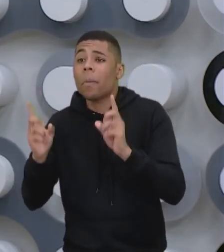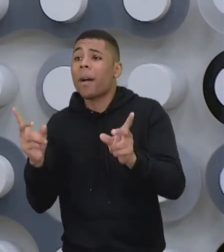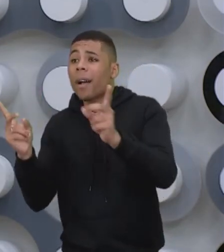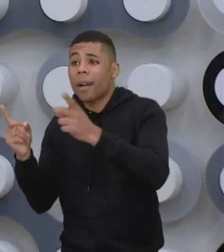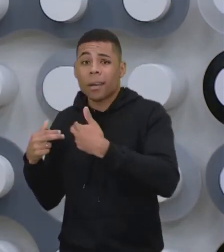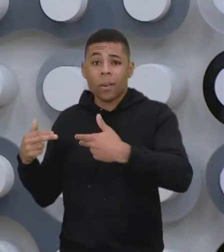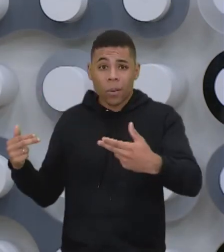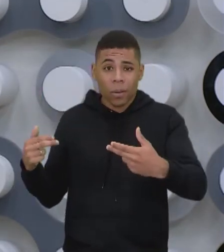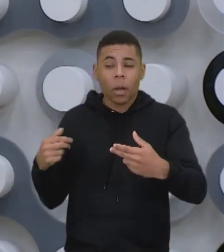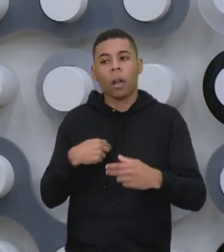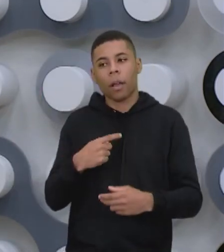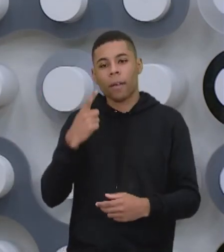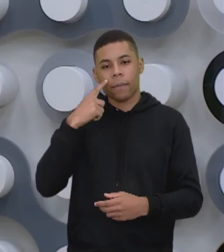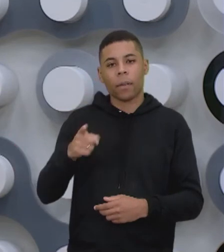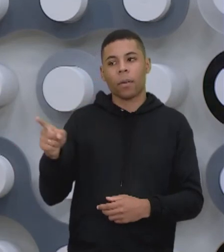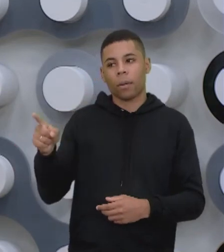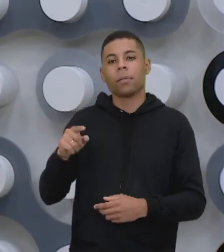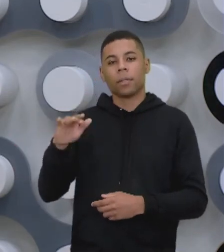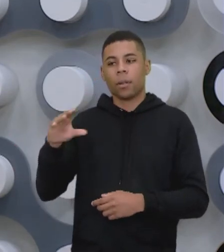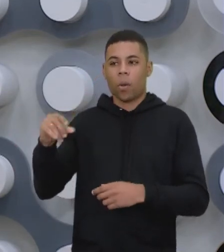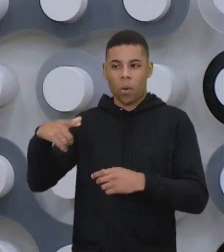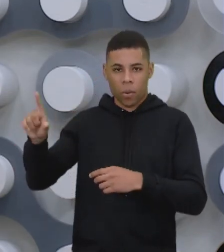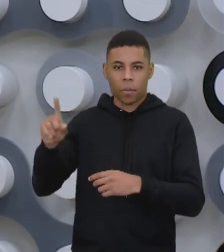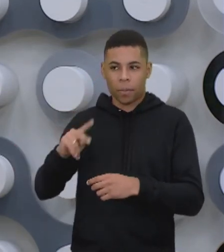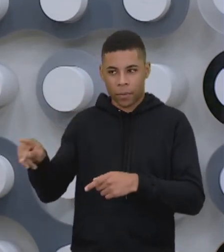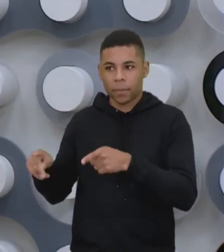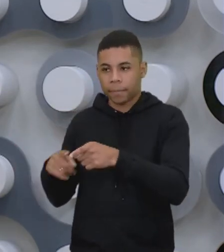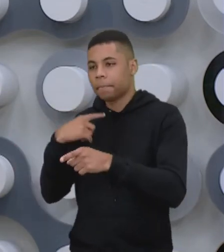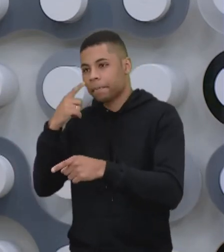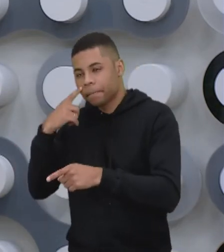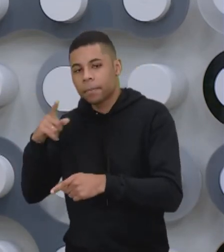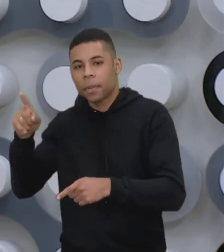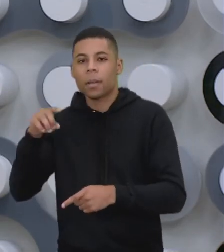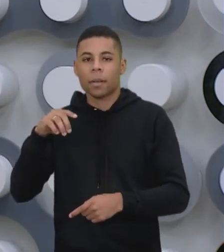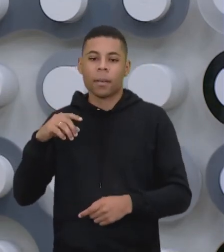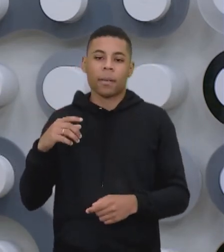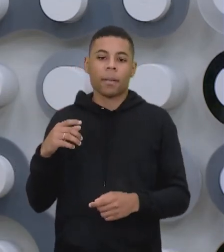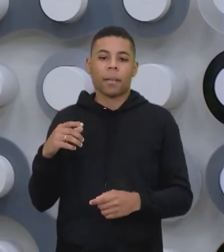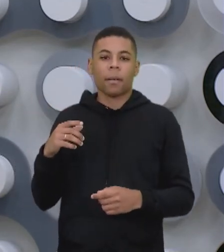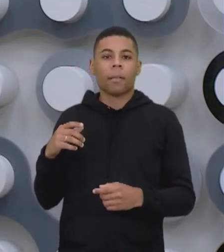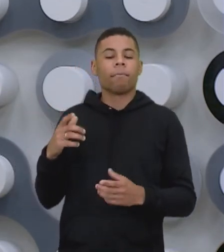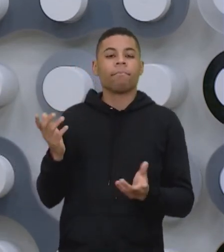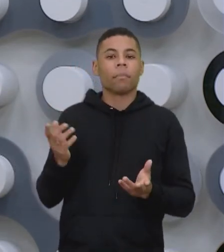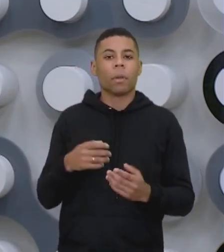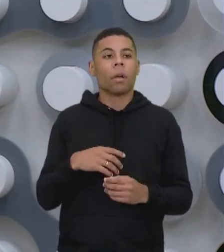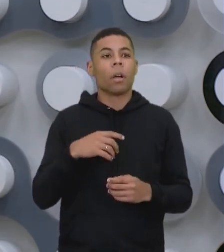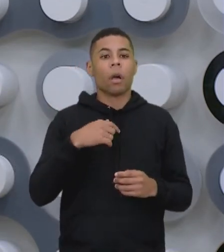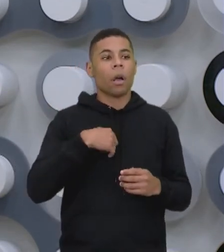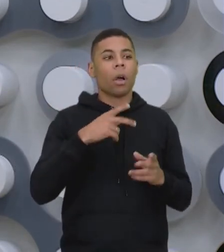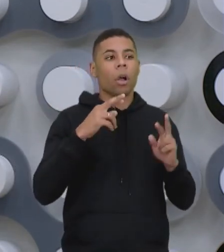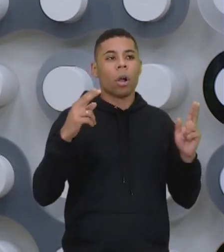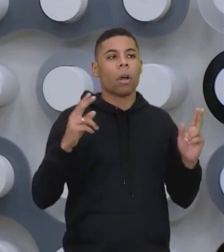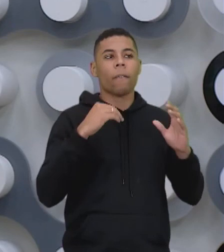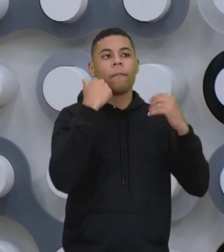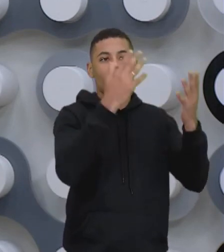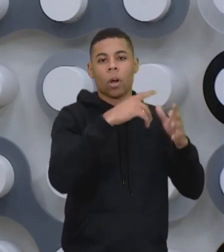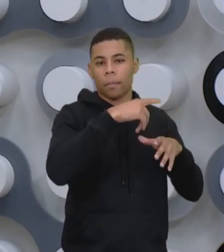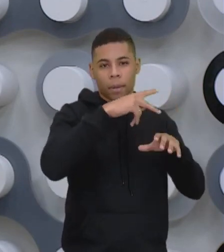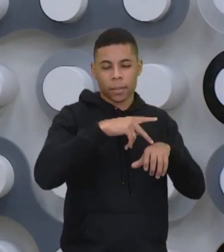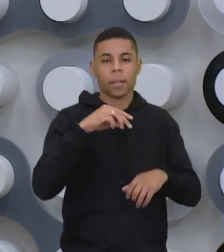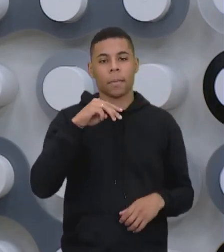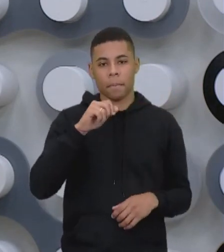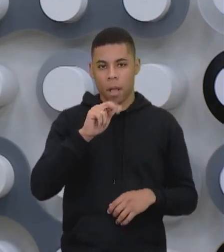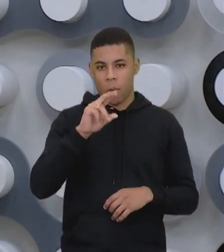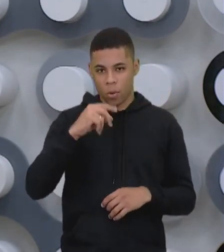é que esse tema é tratado internacionalmente nas aulas do Mauro Marcel? Como é que é isso no mundo dos esportes, a